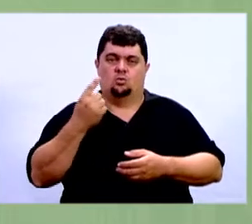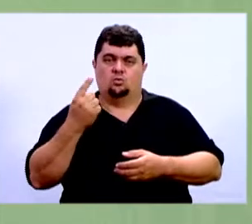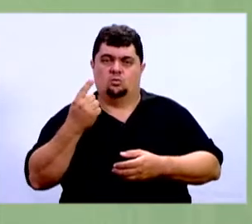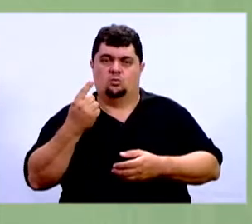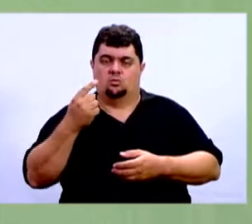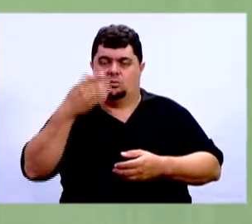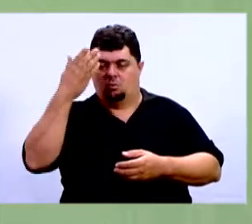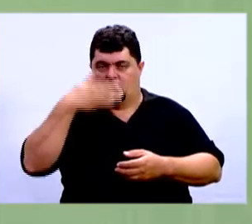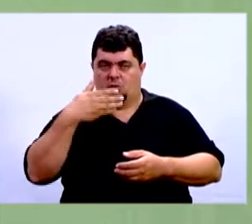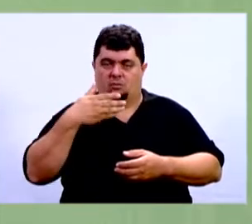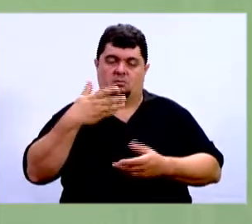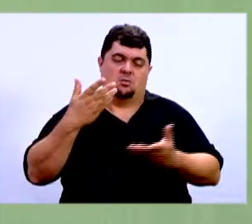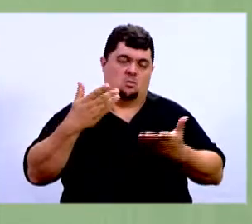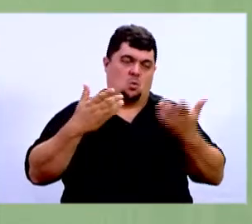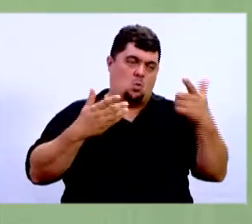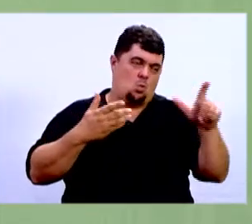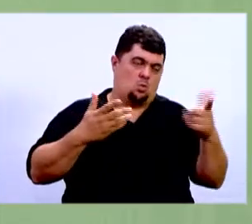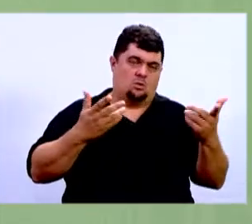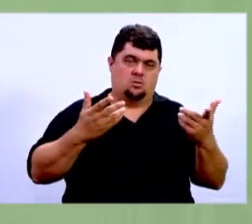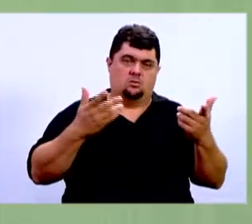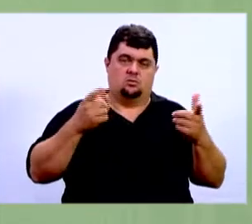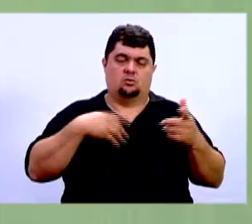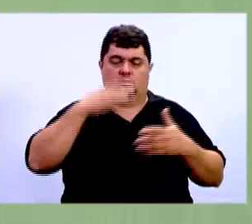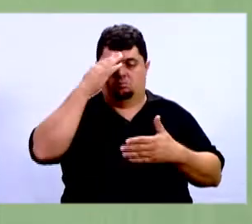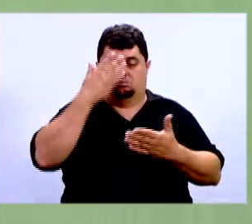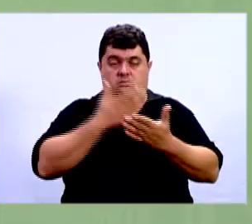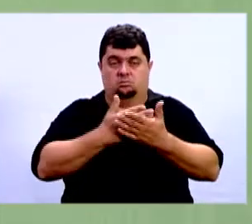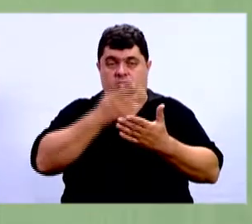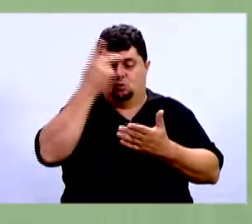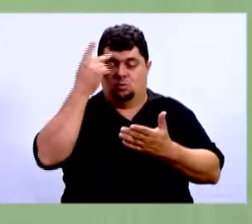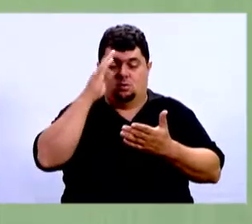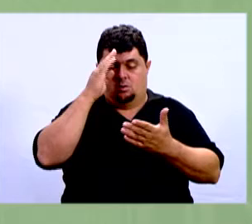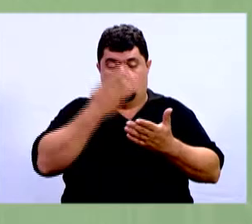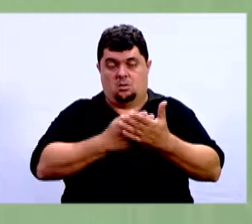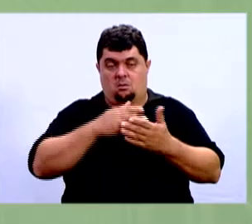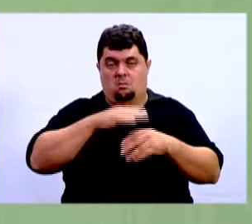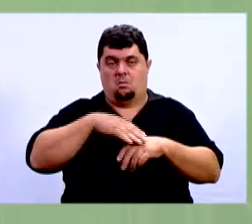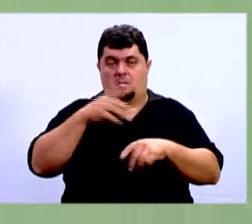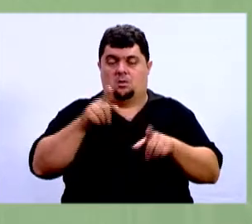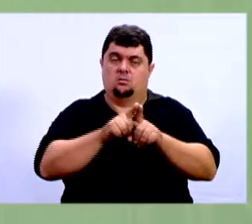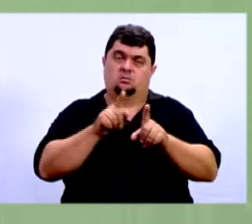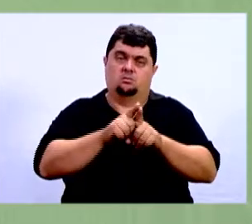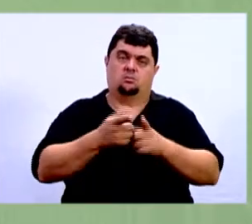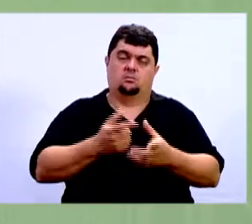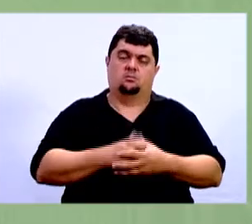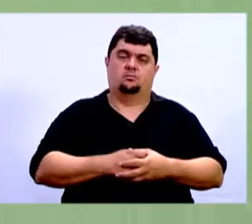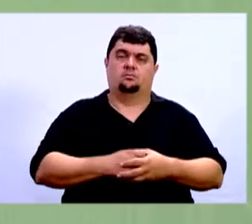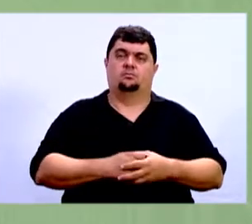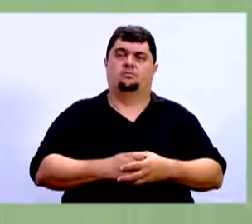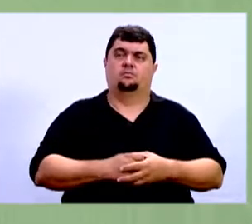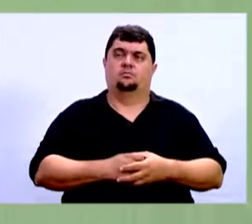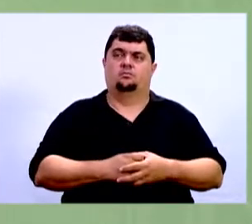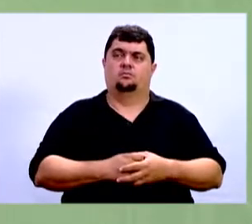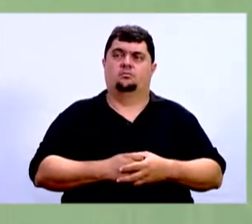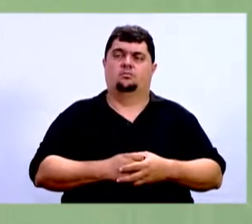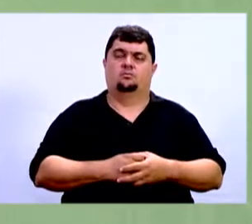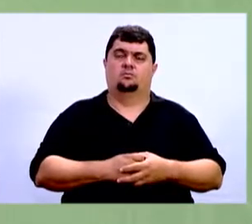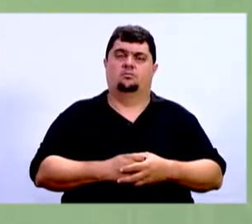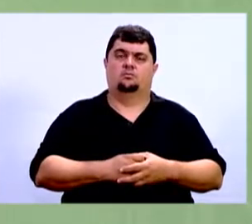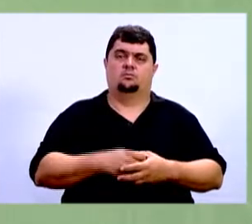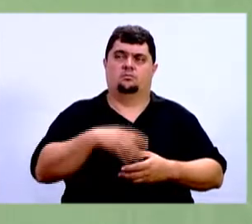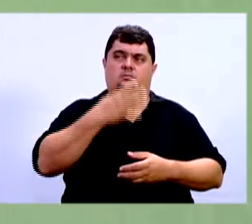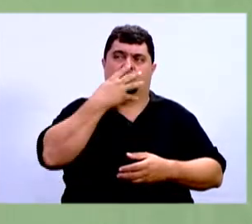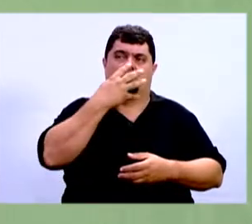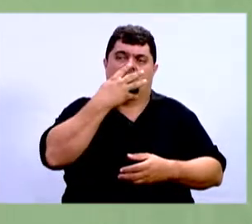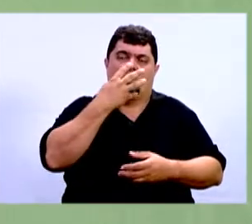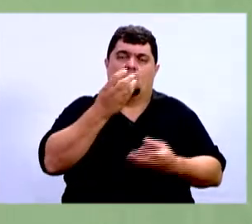que a outra diz, entendeu? Só para dar mais confiabilidade ao resultado final do seu trabalho. Então a observação é essa